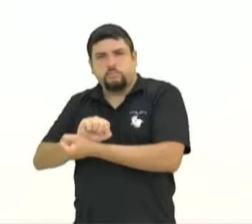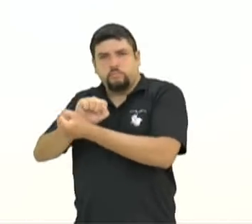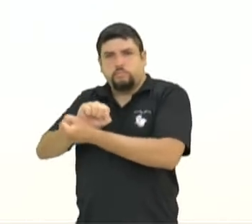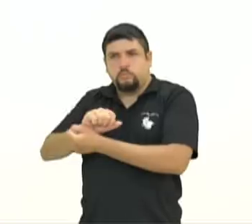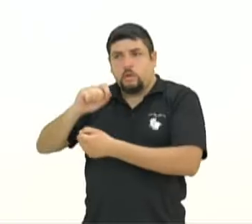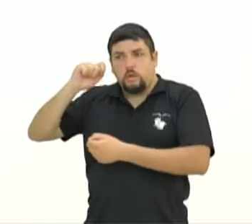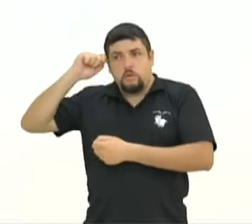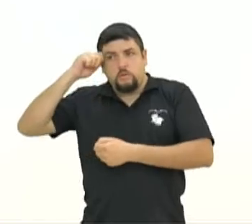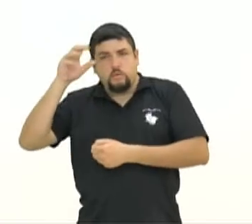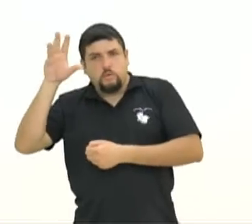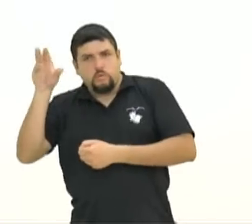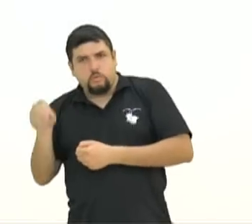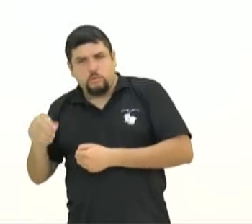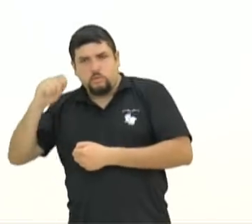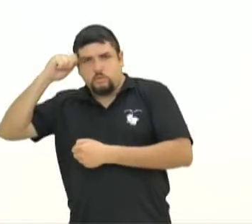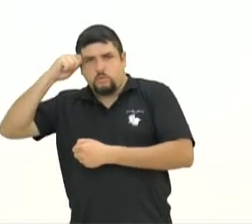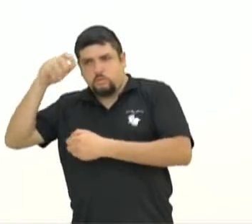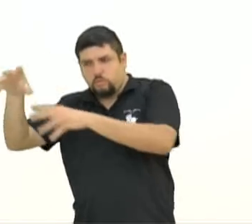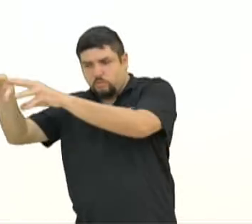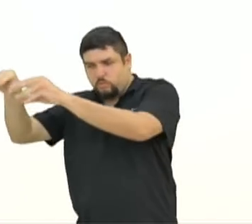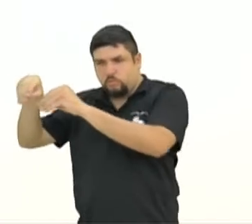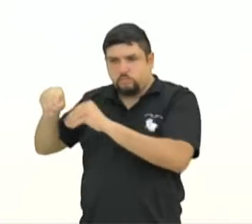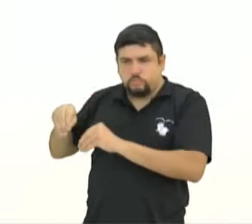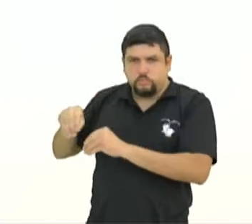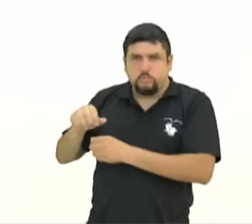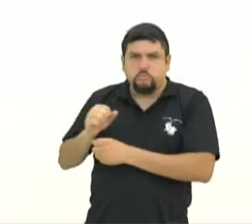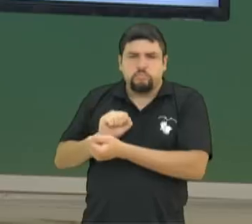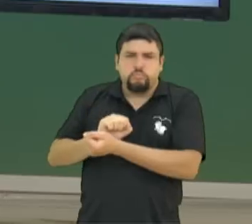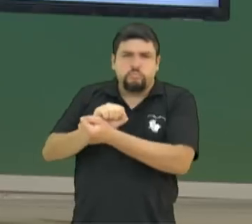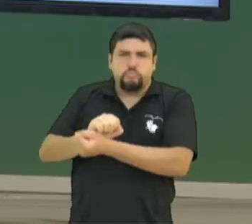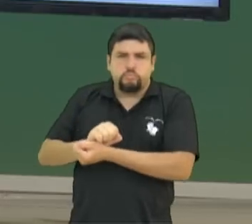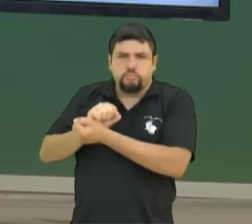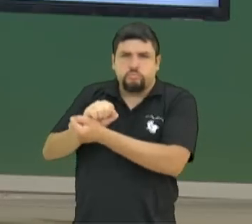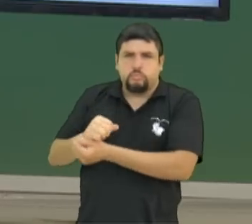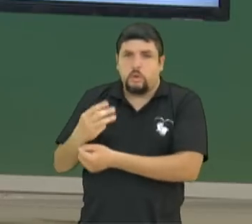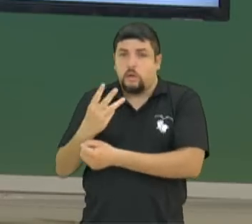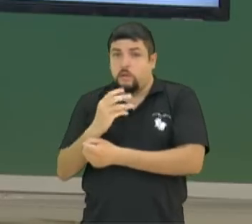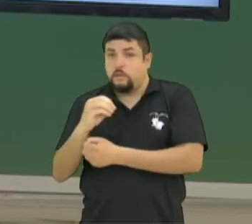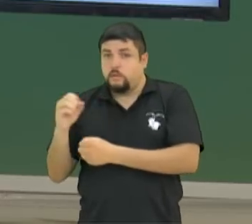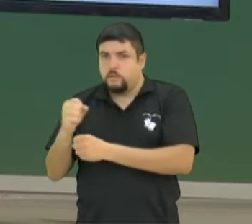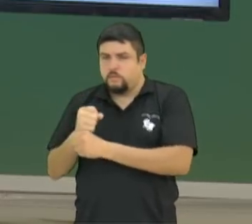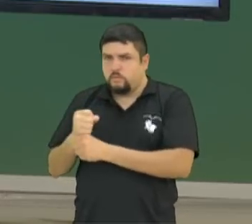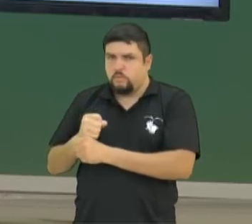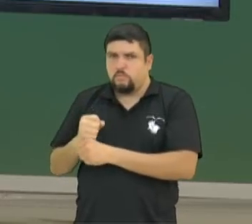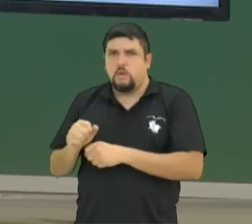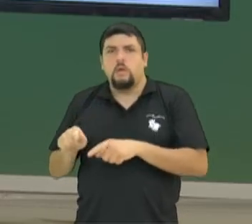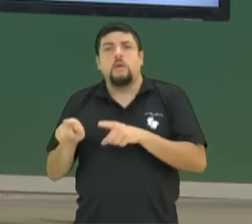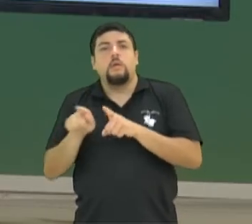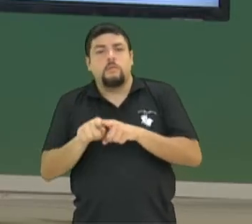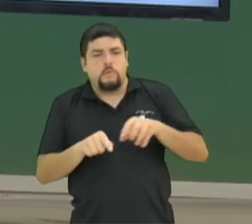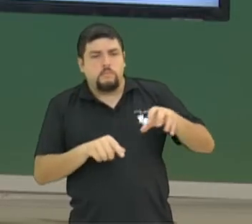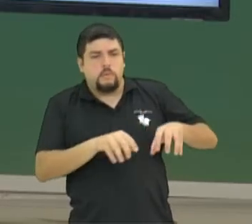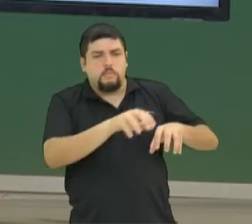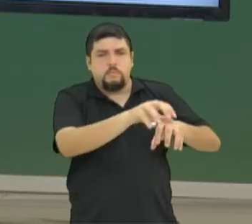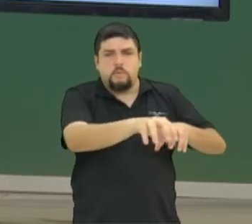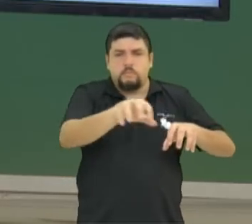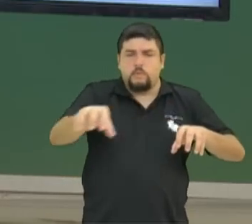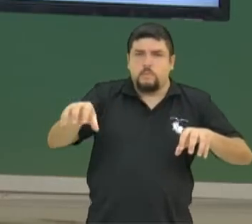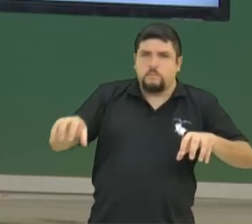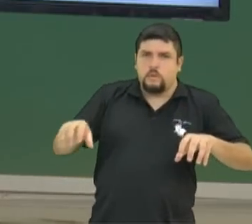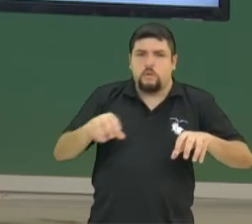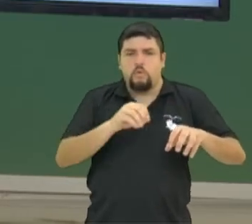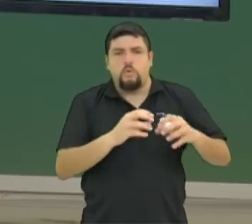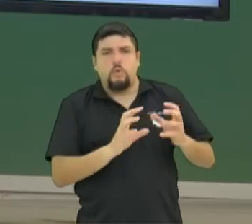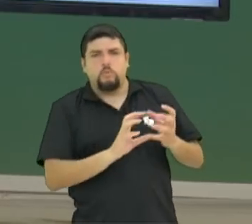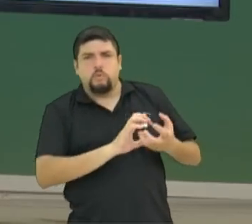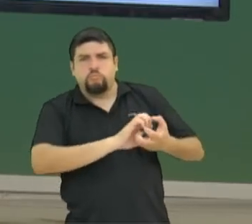foram escravizados aqui no Brasil por mais de 300 anos, e os outros espaços dessa produção açucareira, como o moinho, a moenda,